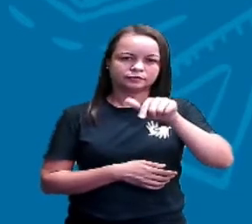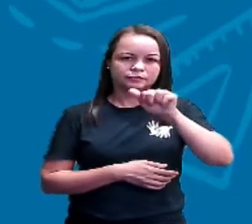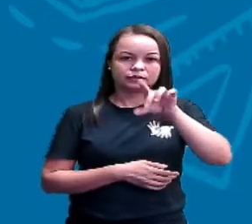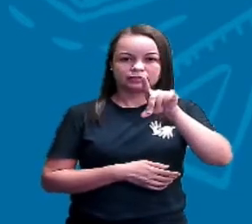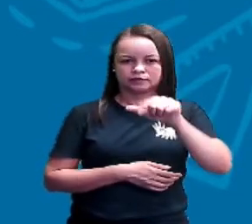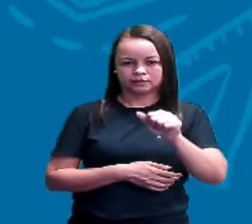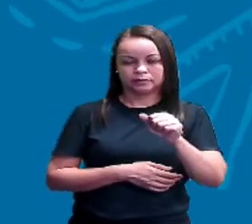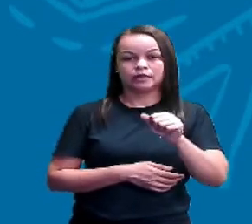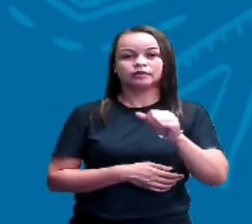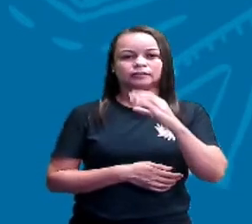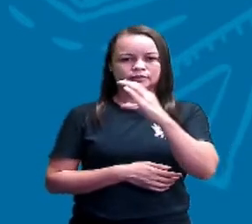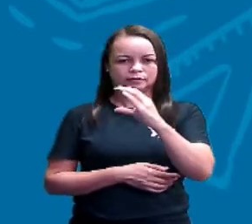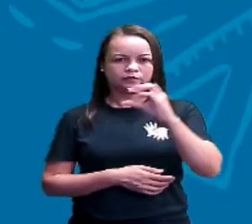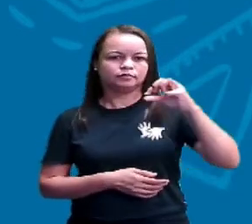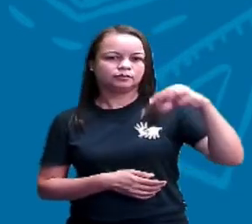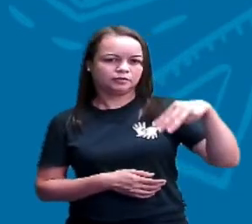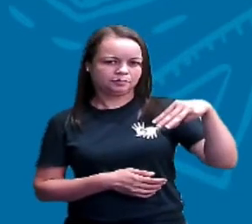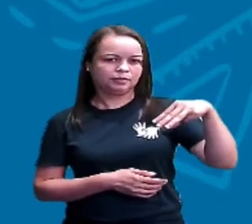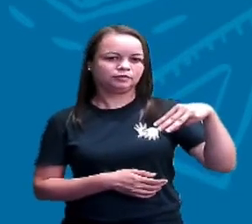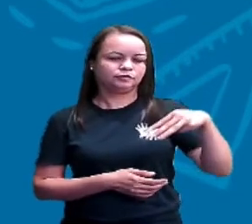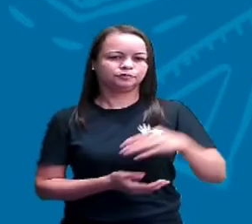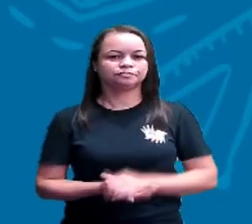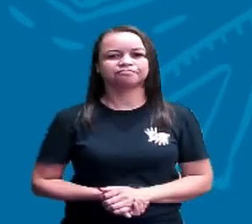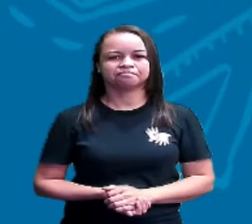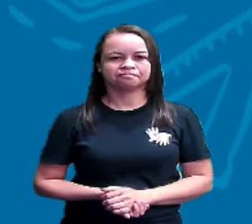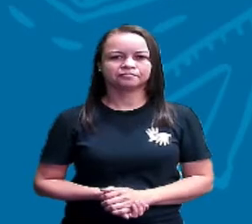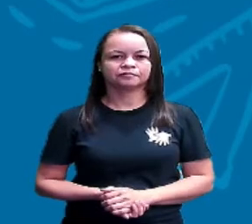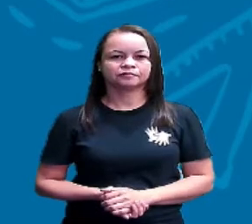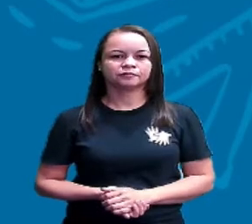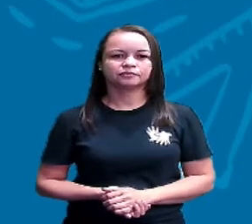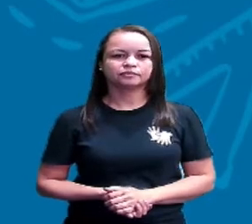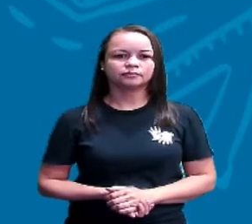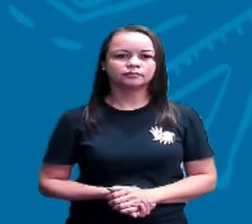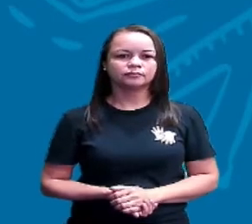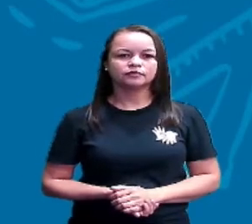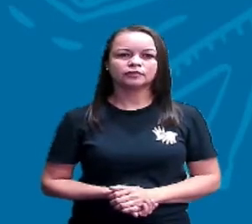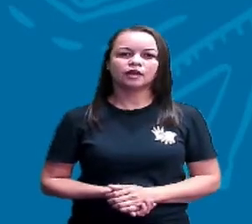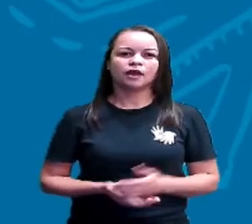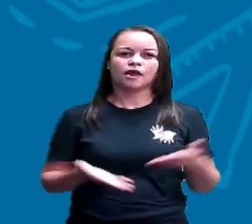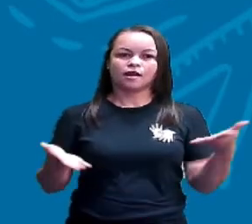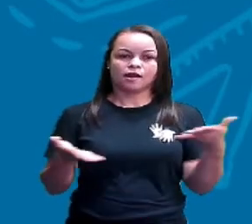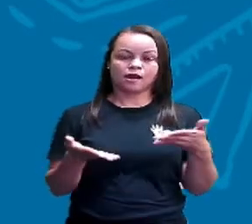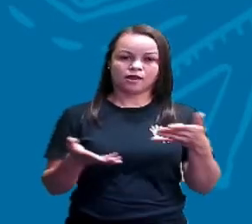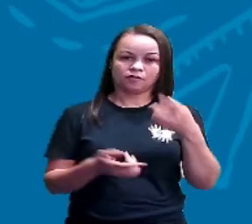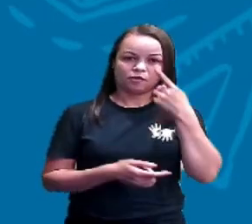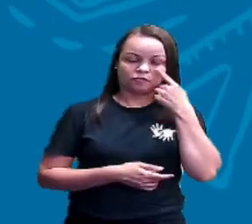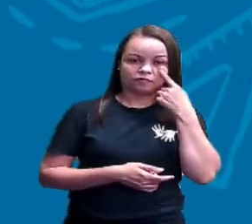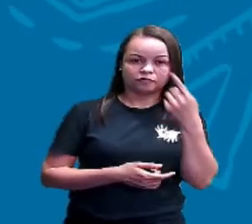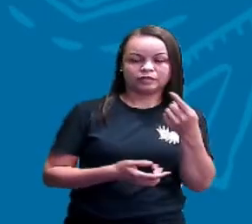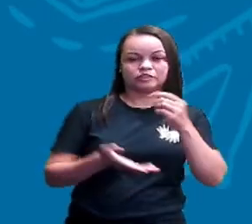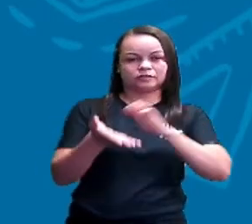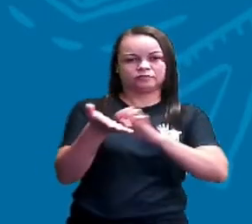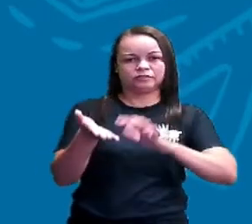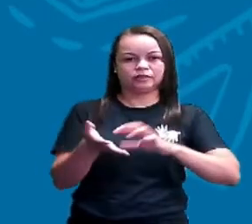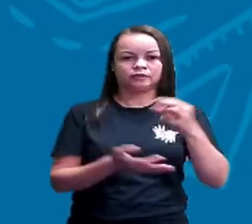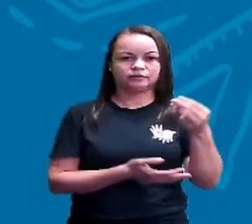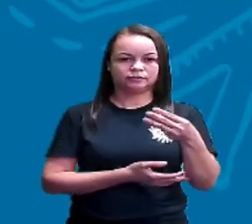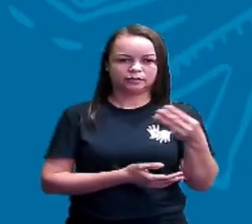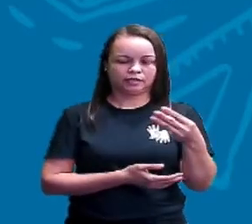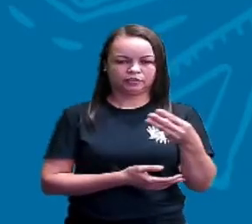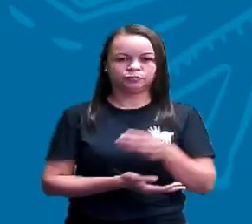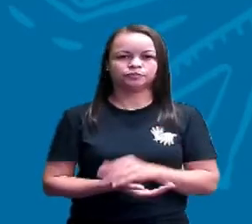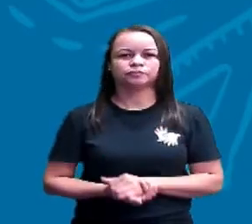centímetros. Muito bem, turminha. Agora vamos para o exercício 3. Vamos